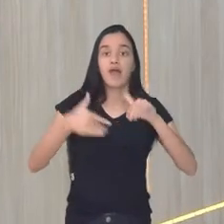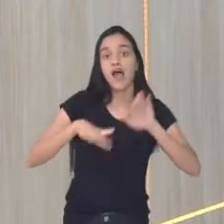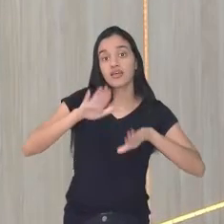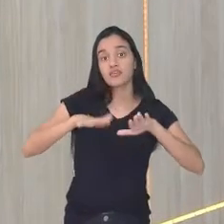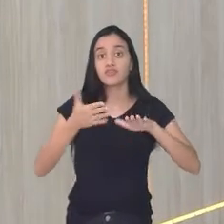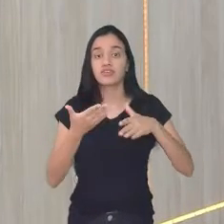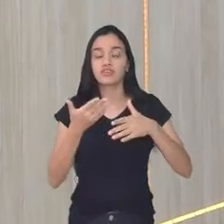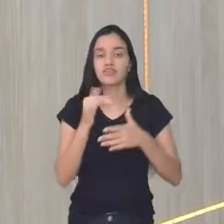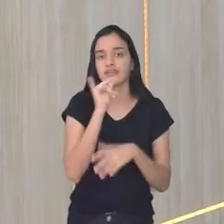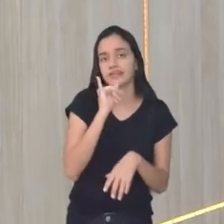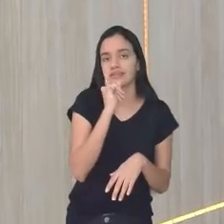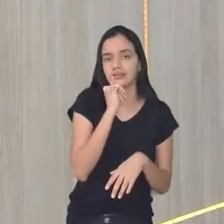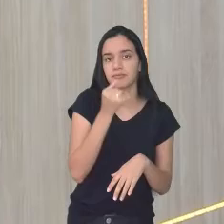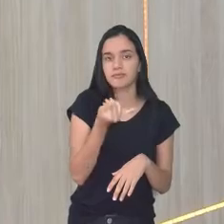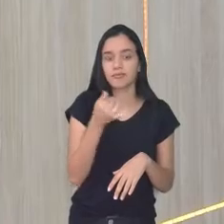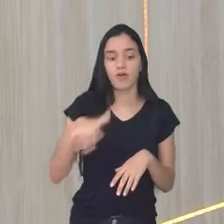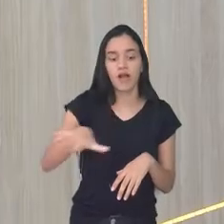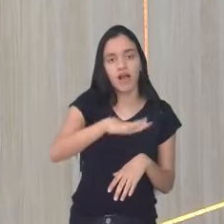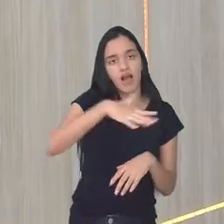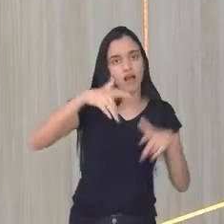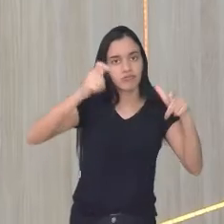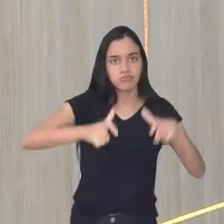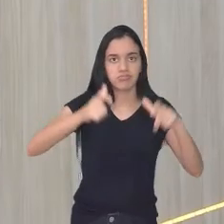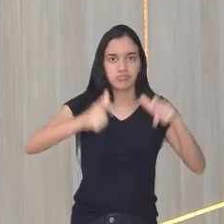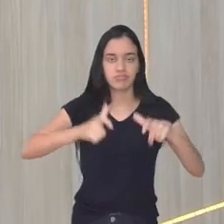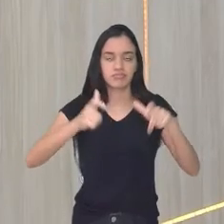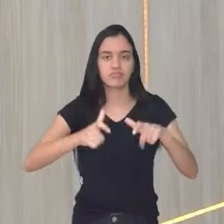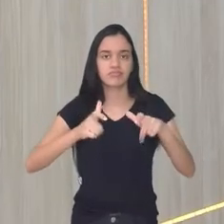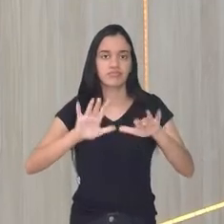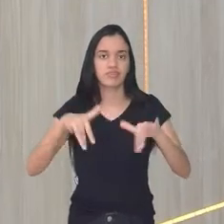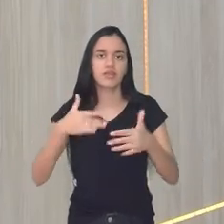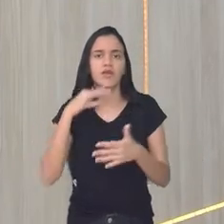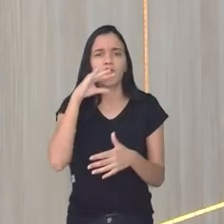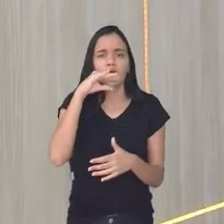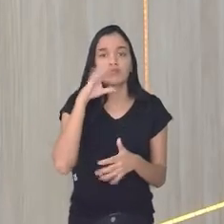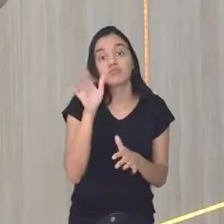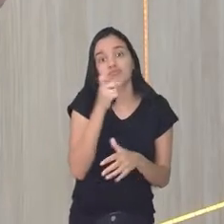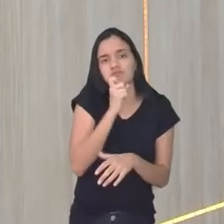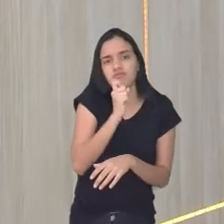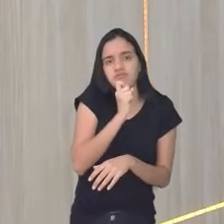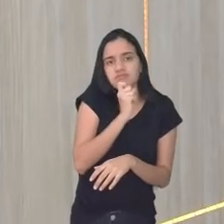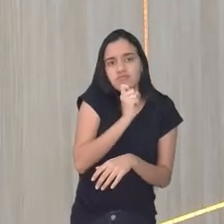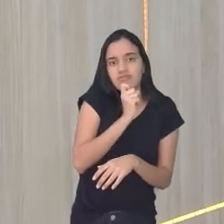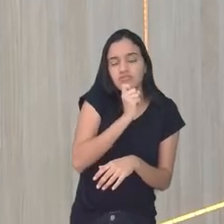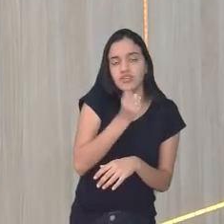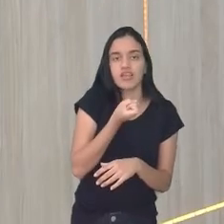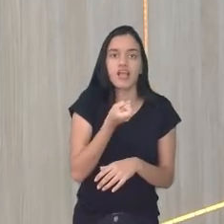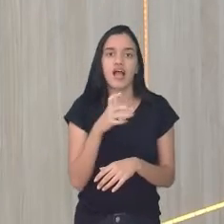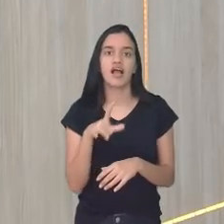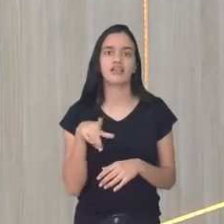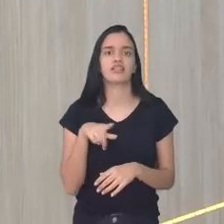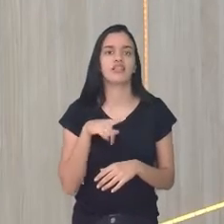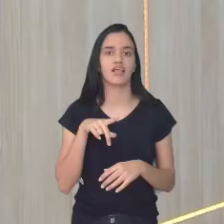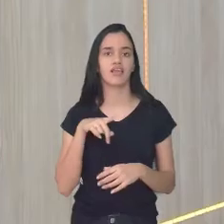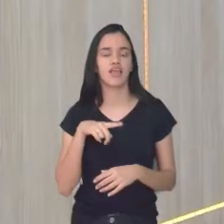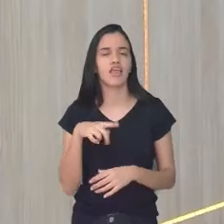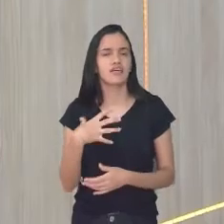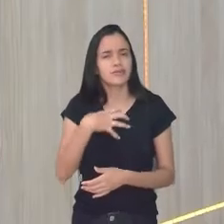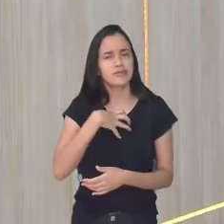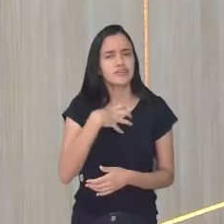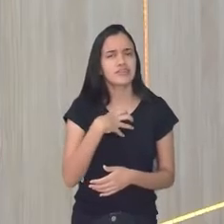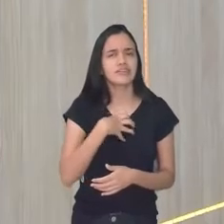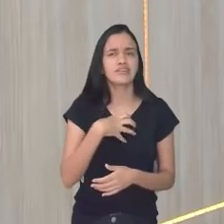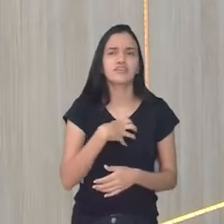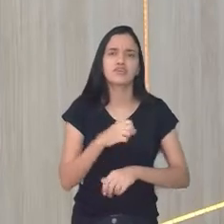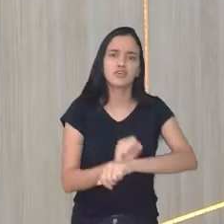vezes, o ambiente apresenta uma temperatura muito fria. Além da gente ter essa sensação, os pelos